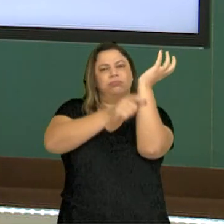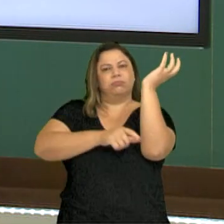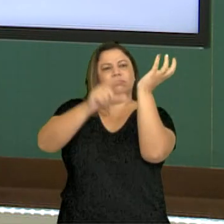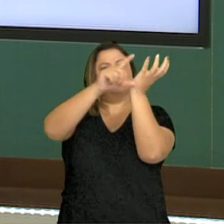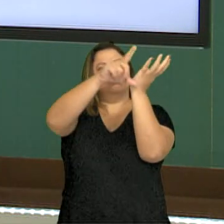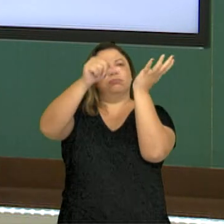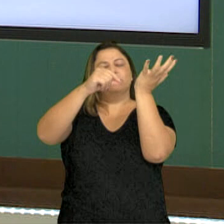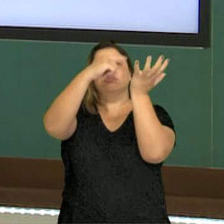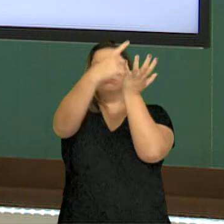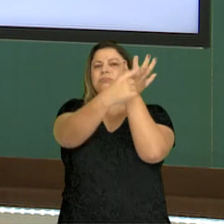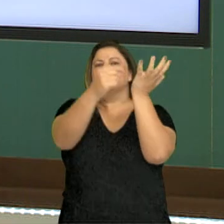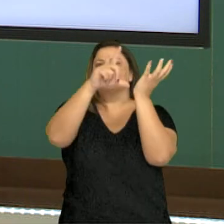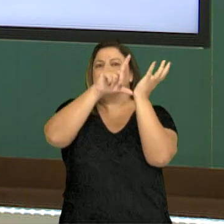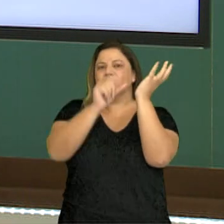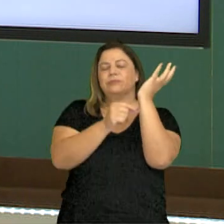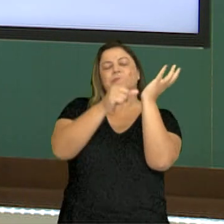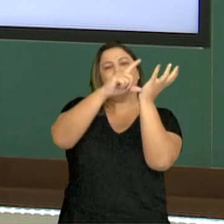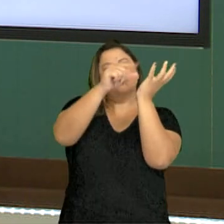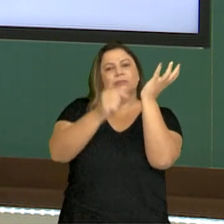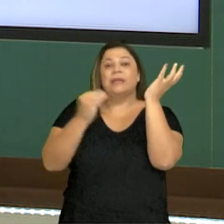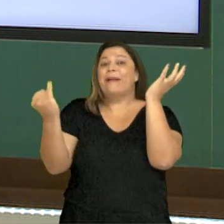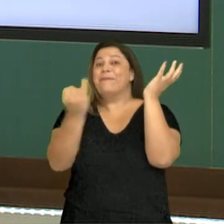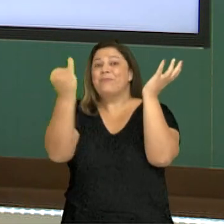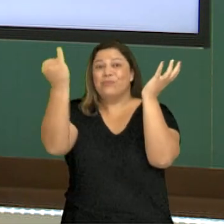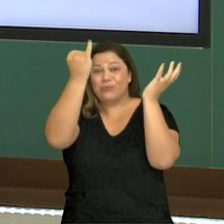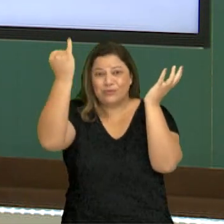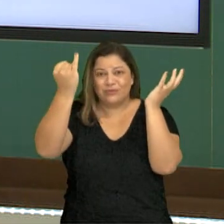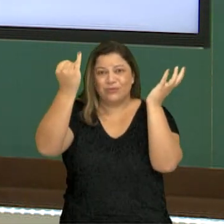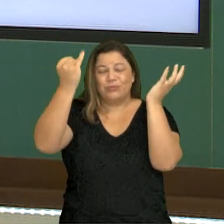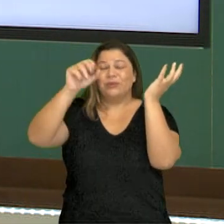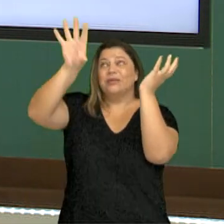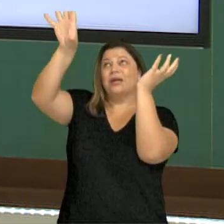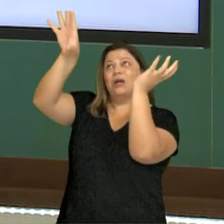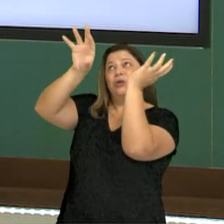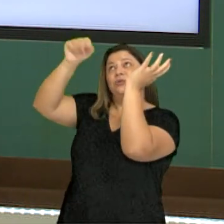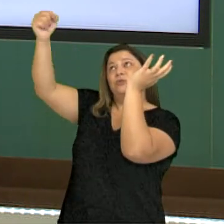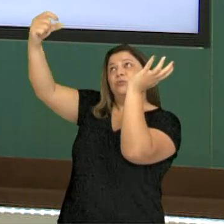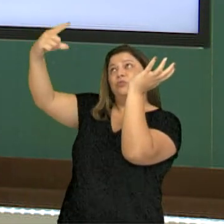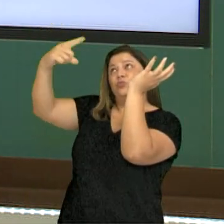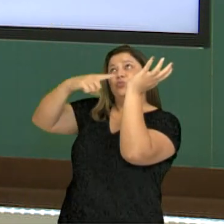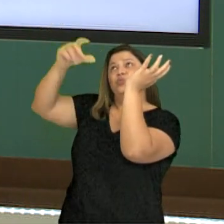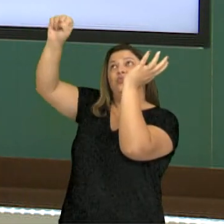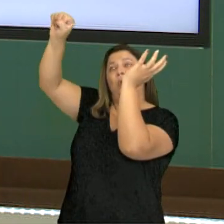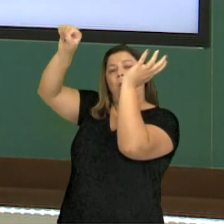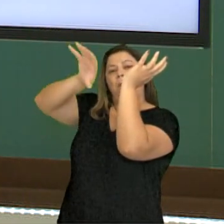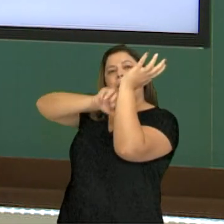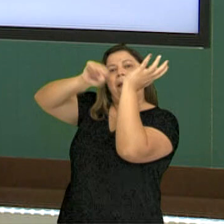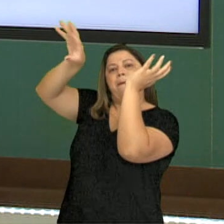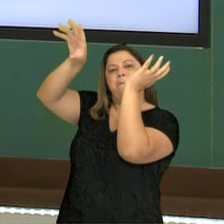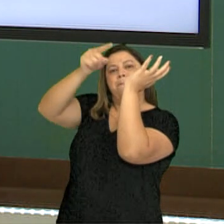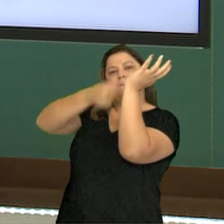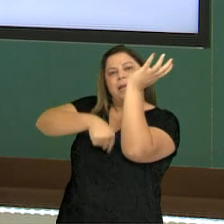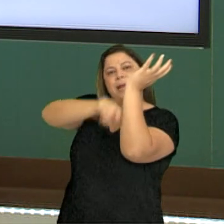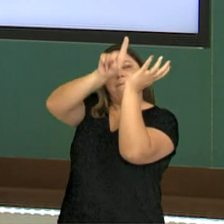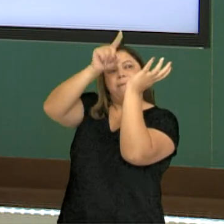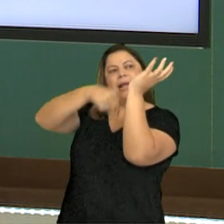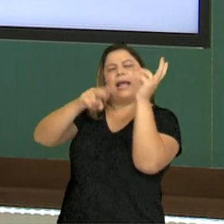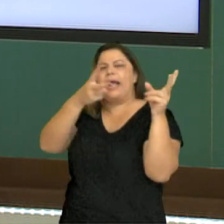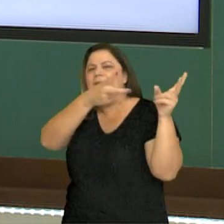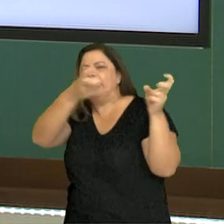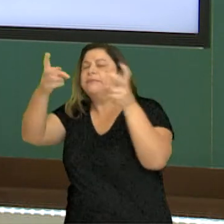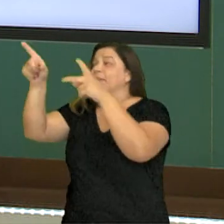este cloroplasto é muito importante para o processo de fotossíntese. Então, se vocês repararem nessa animação que eu trago para